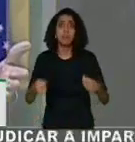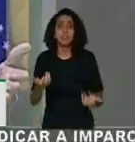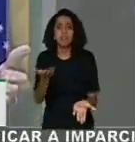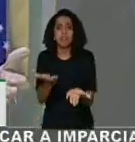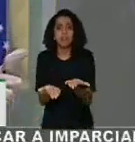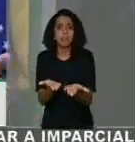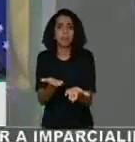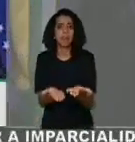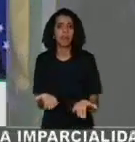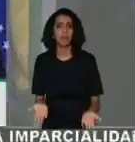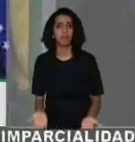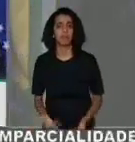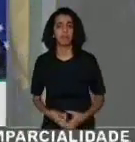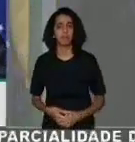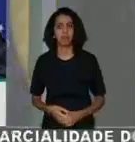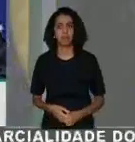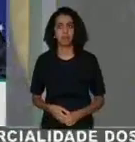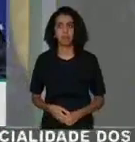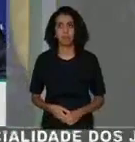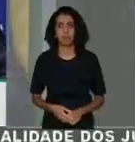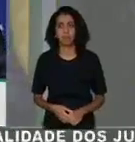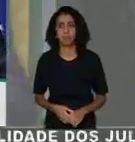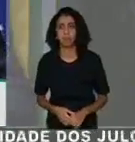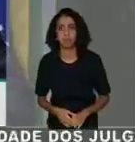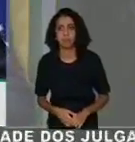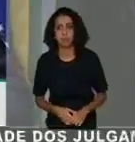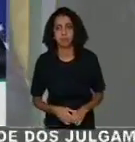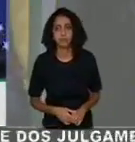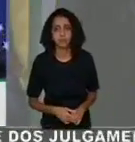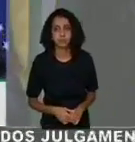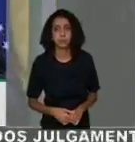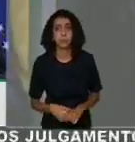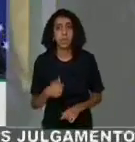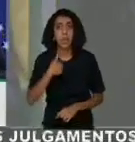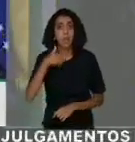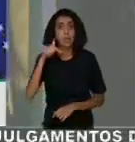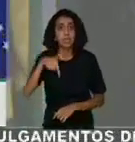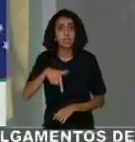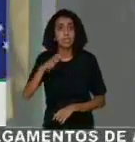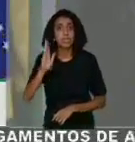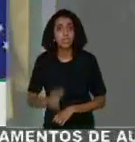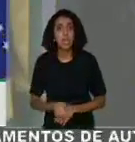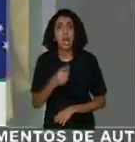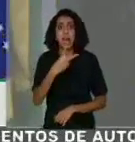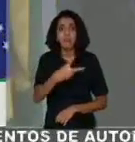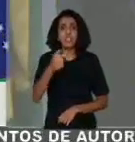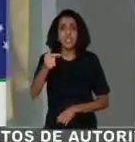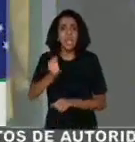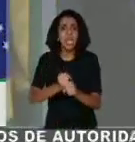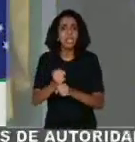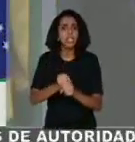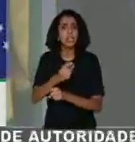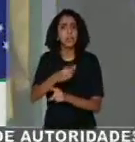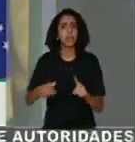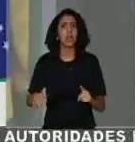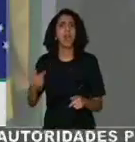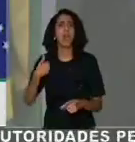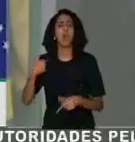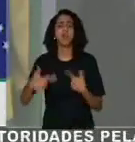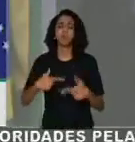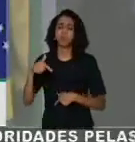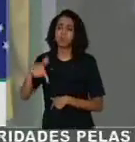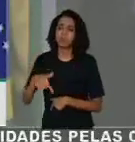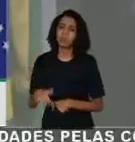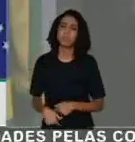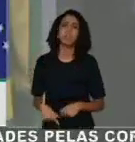forças. Eu que estou aqui há 27 anos e meio, você tem que um pouco segurar a